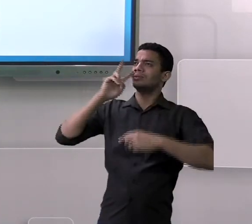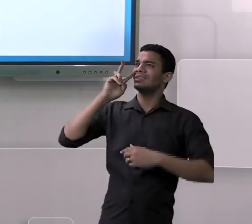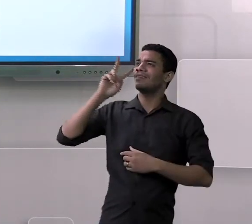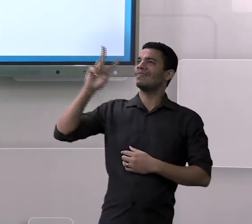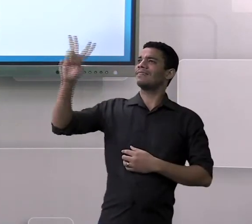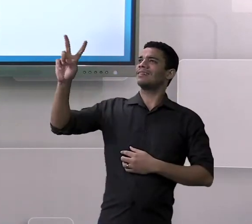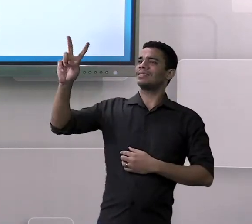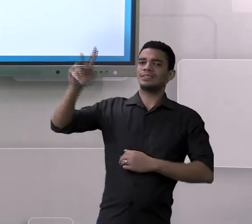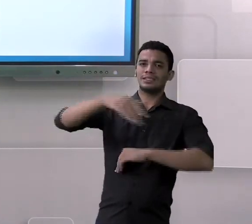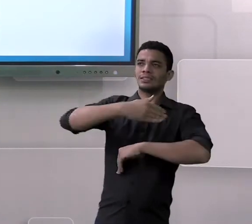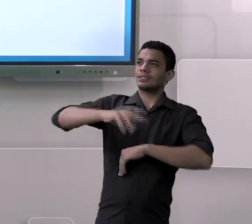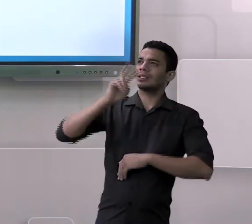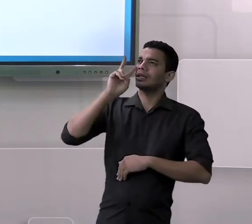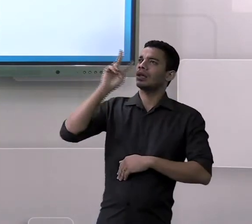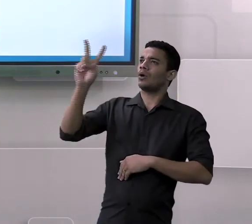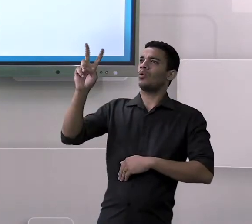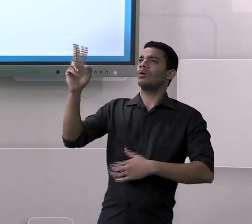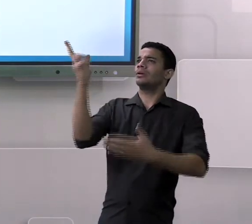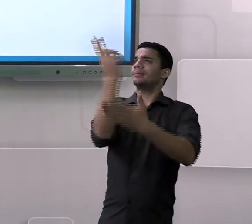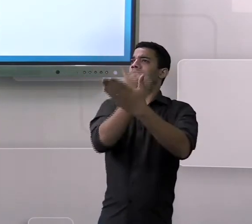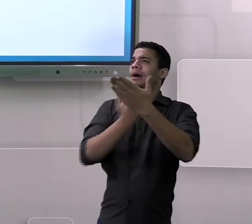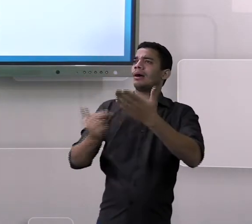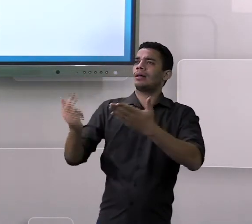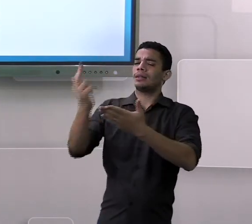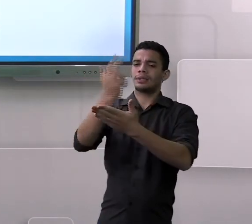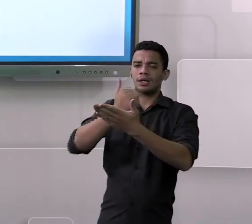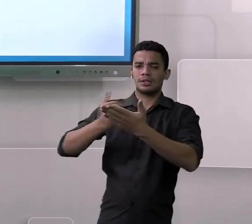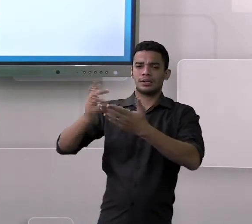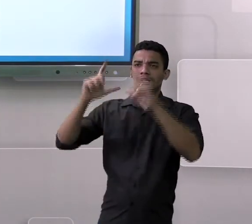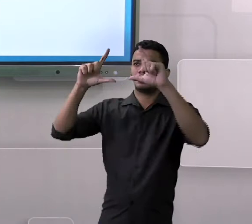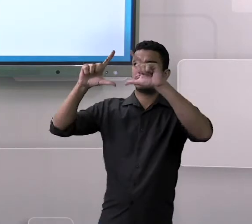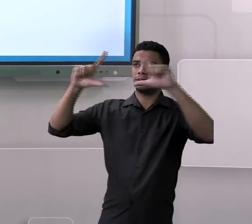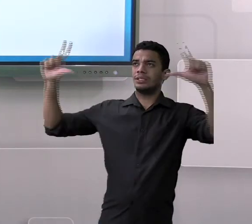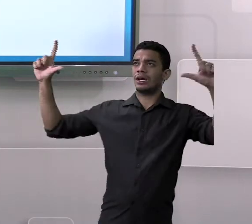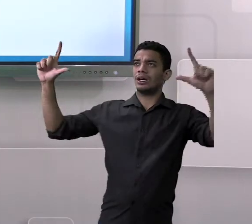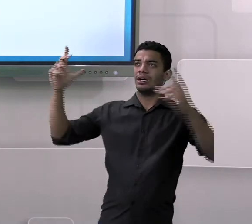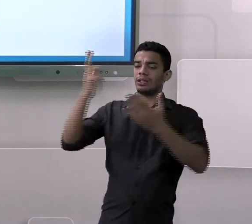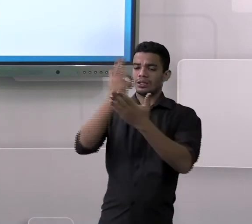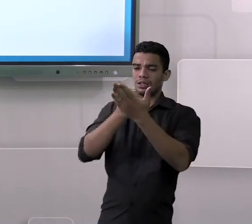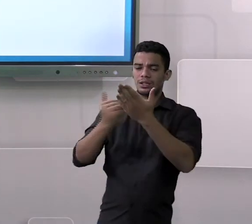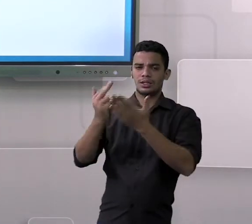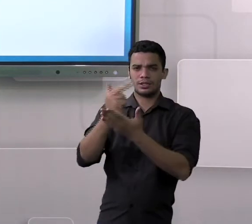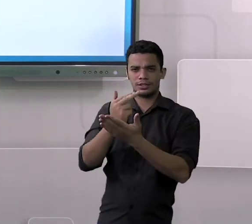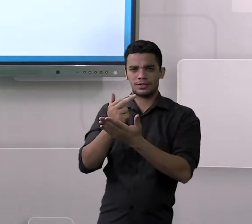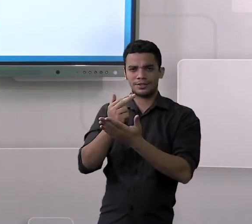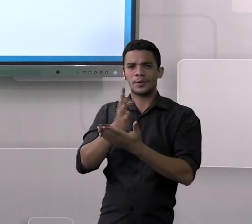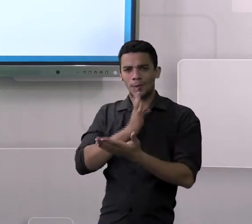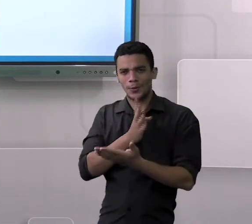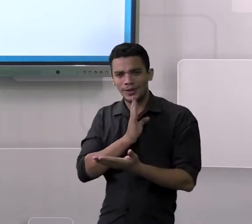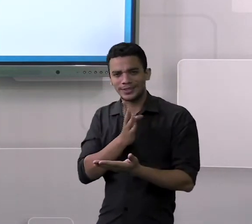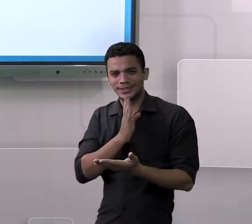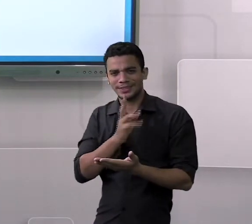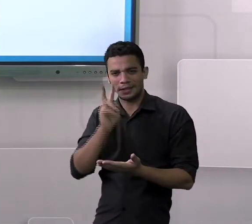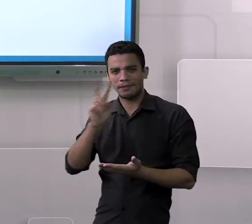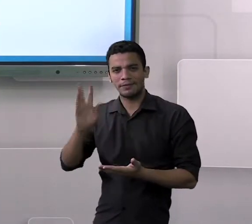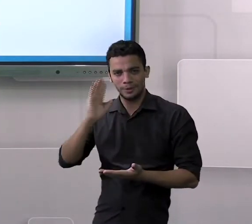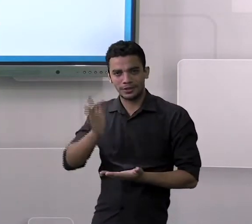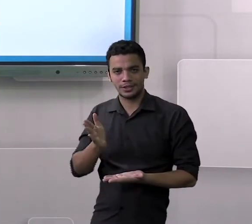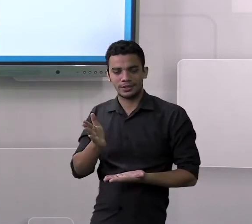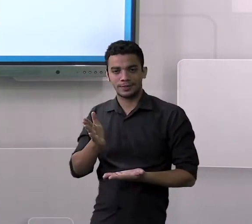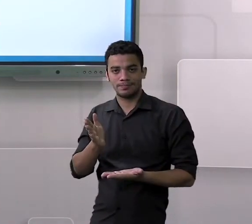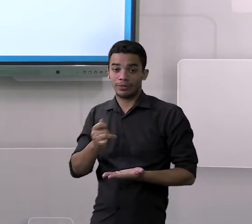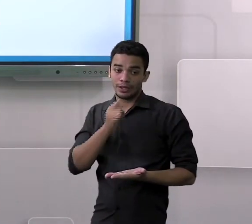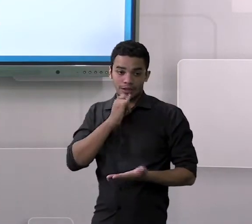avenidas, das ruas. Se algum dia você tiver a oportunidade, por exemplo, de sair com a mamãe para